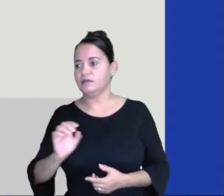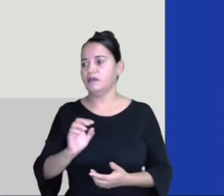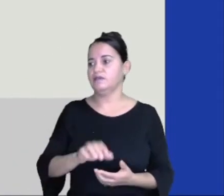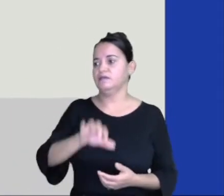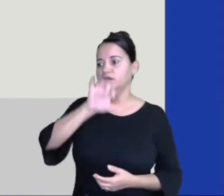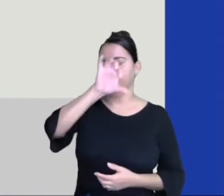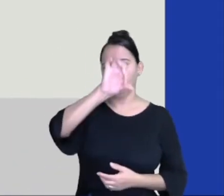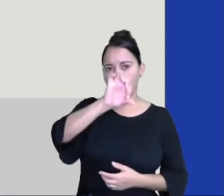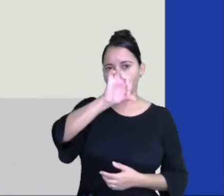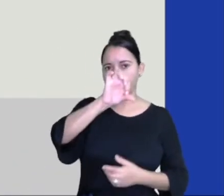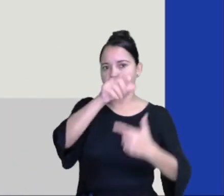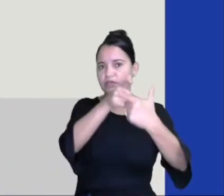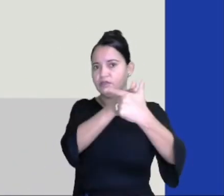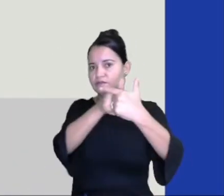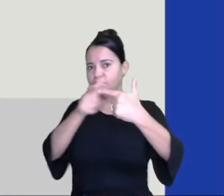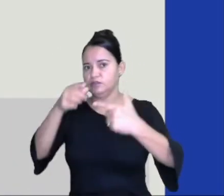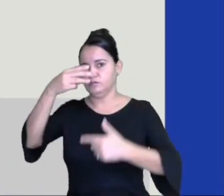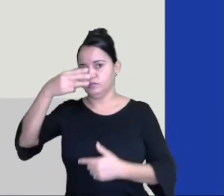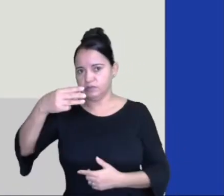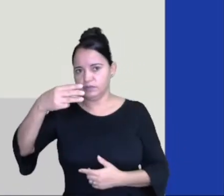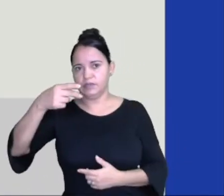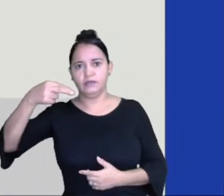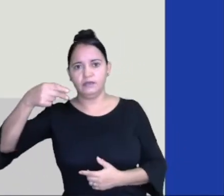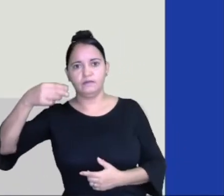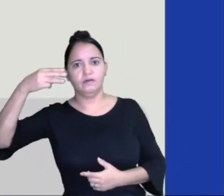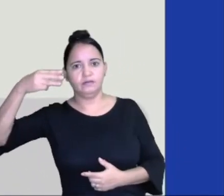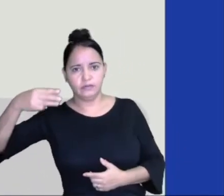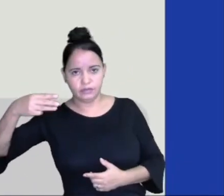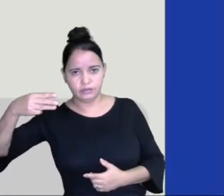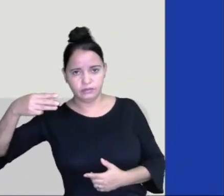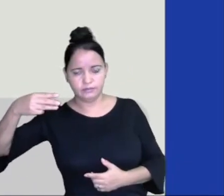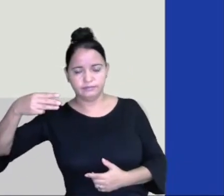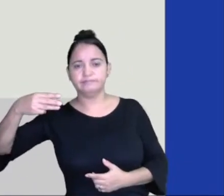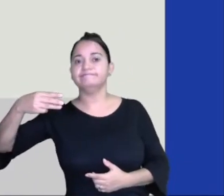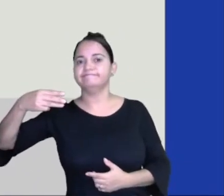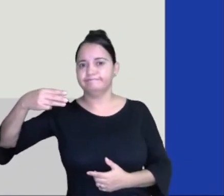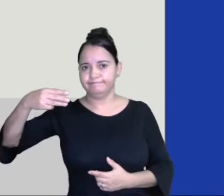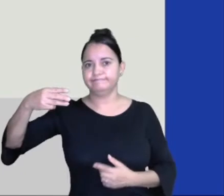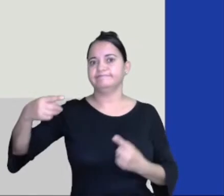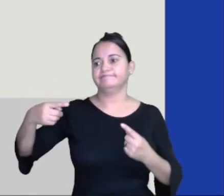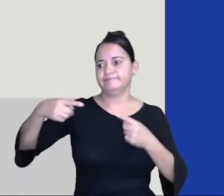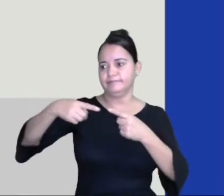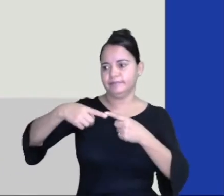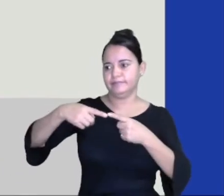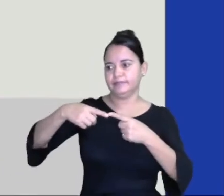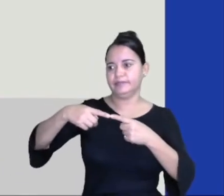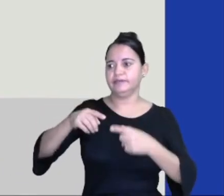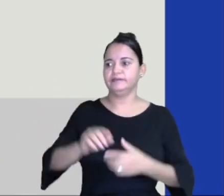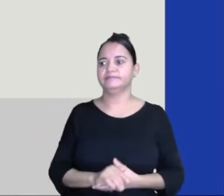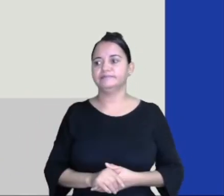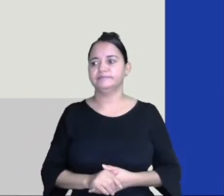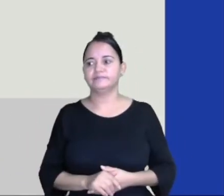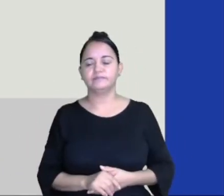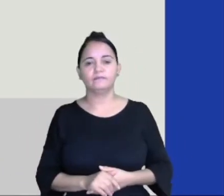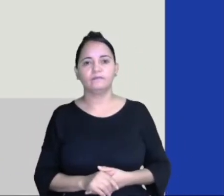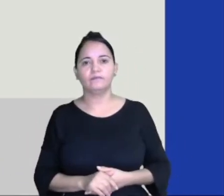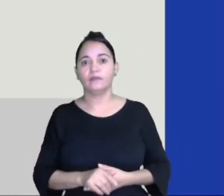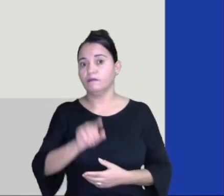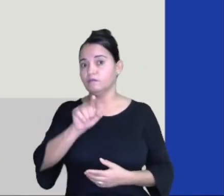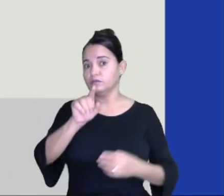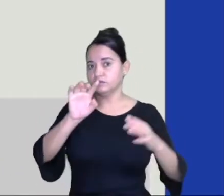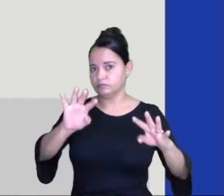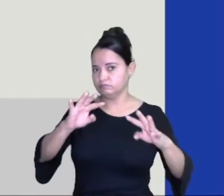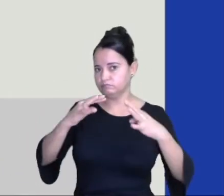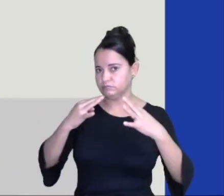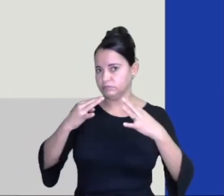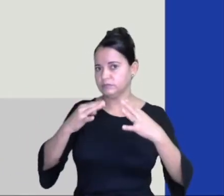a 3. Vejam que eu só utilizei aí o dividendo, o divisor e o quociente. Se liga nesse exemplo, esquece